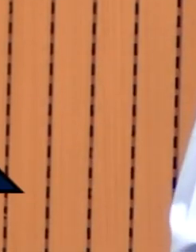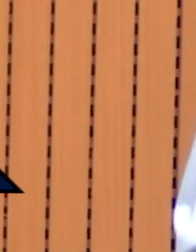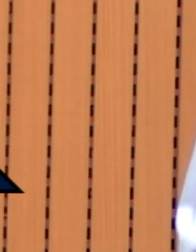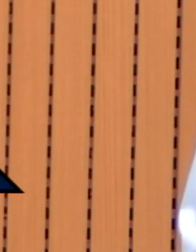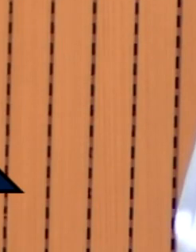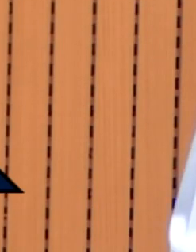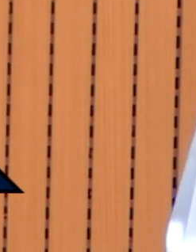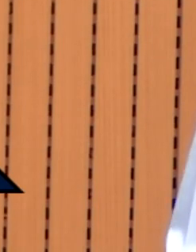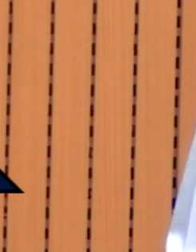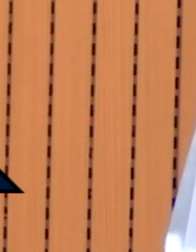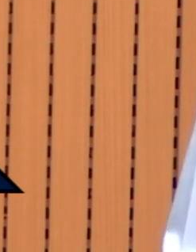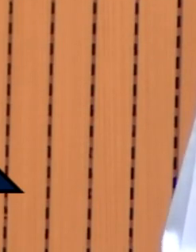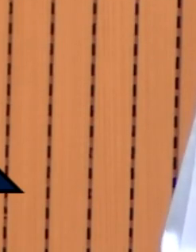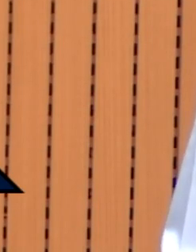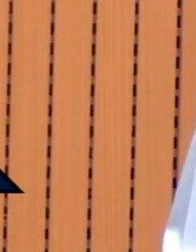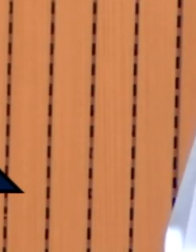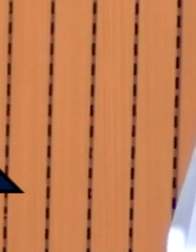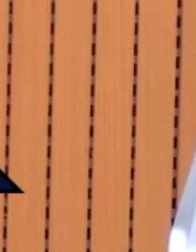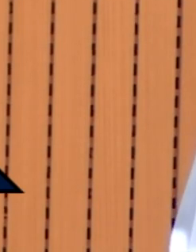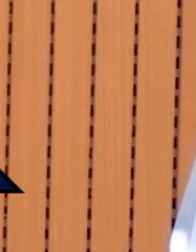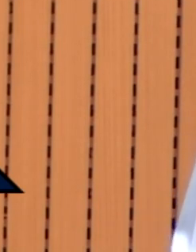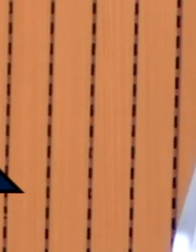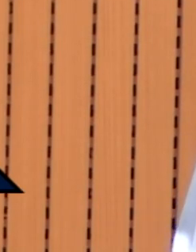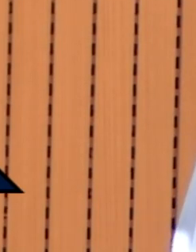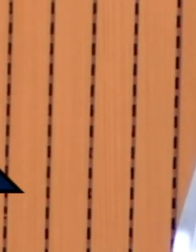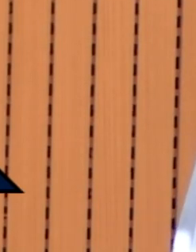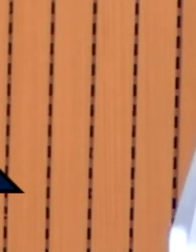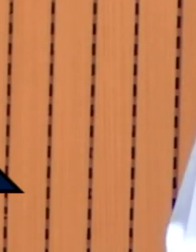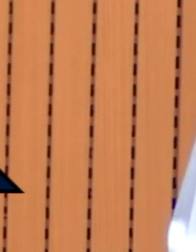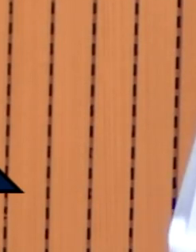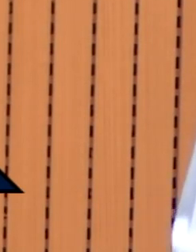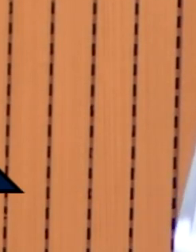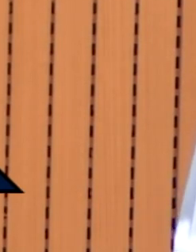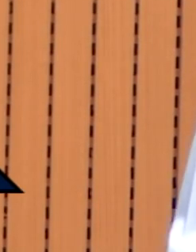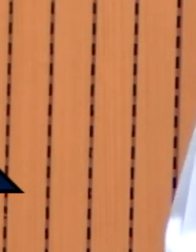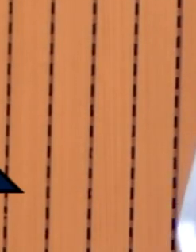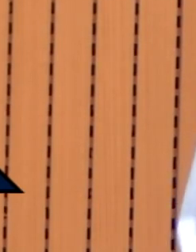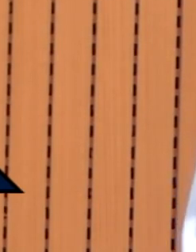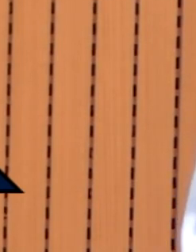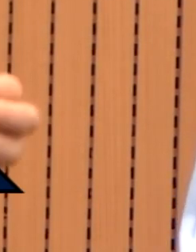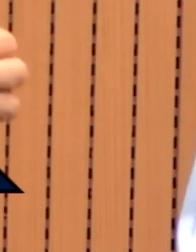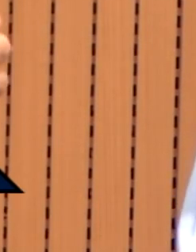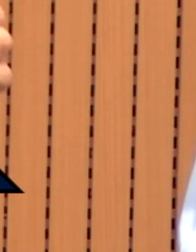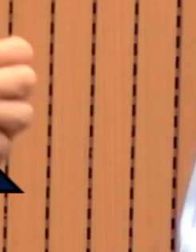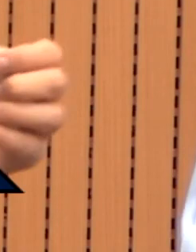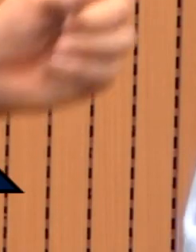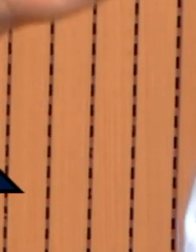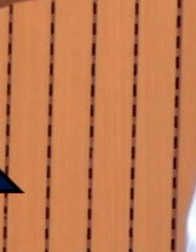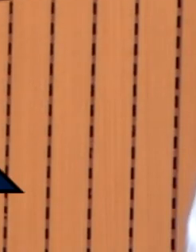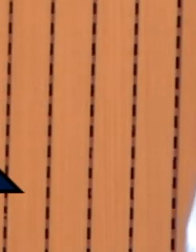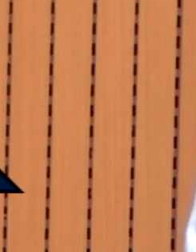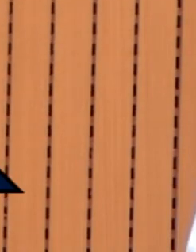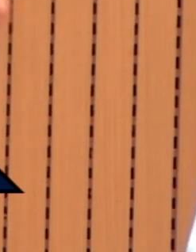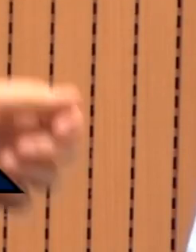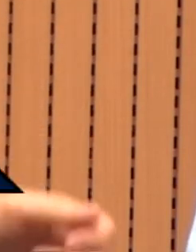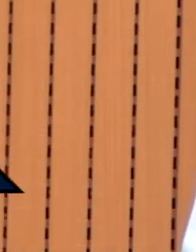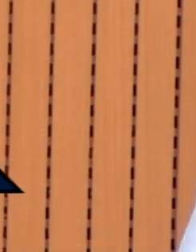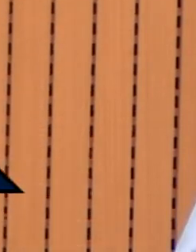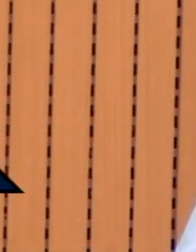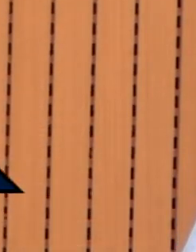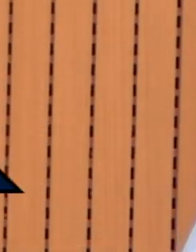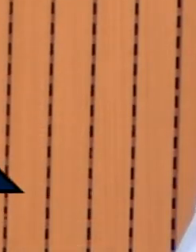segundo é a situação do atendimento nos pacientes no serviço de atenção domiciliar da região sudoeste. Quem acompanha as nossas